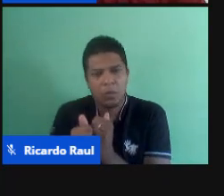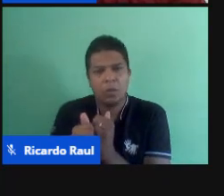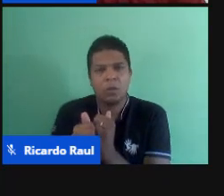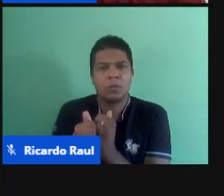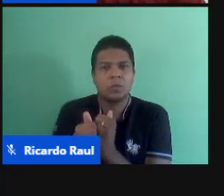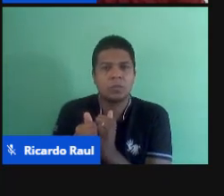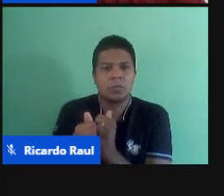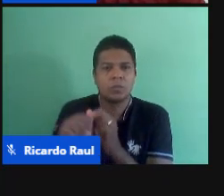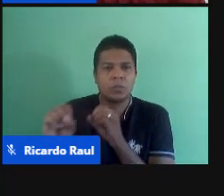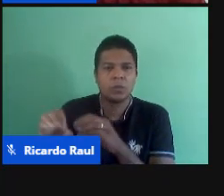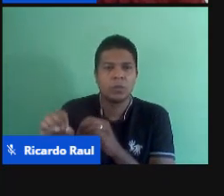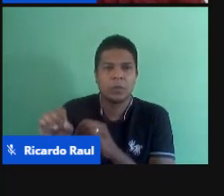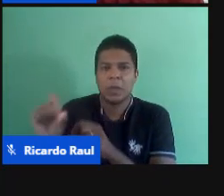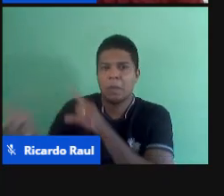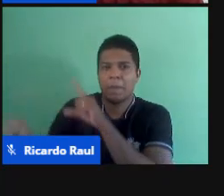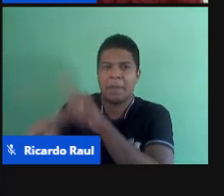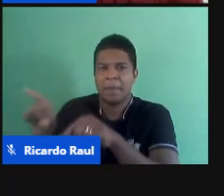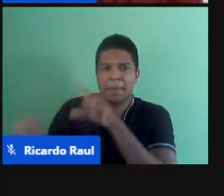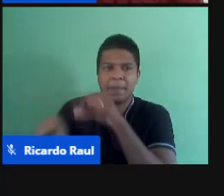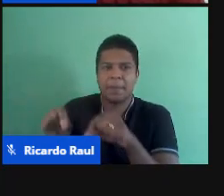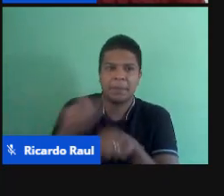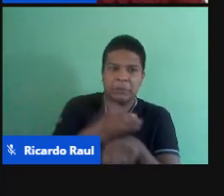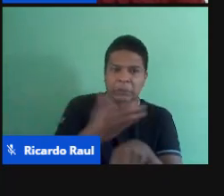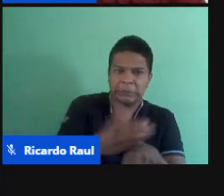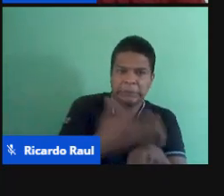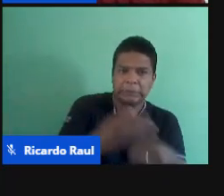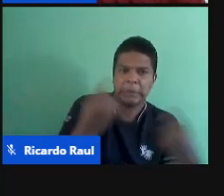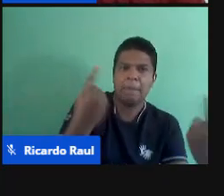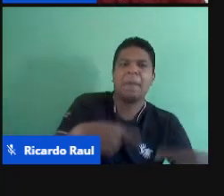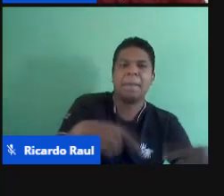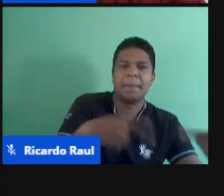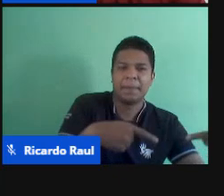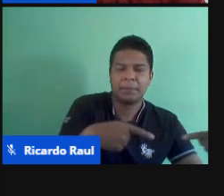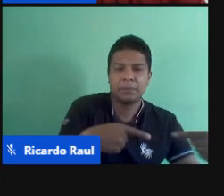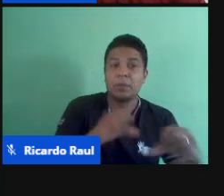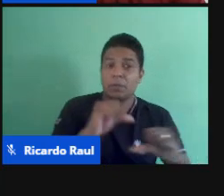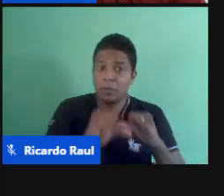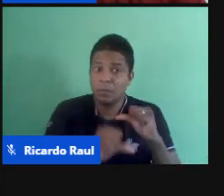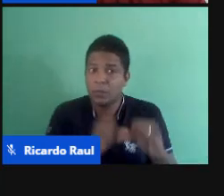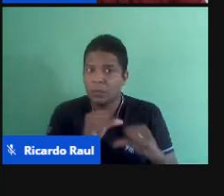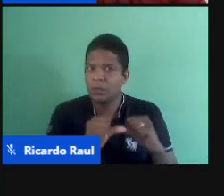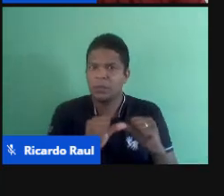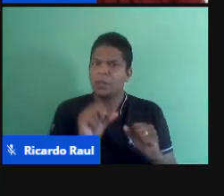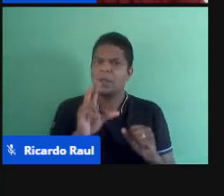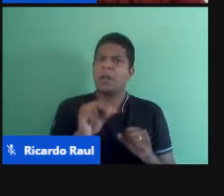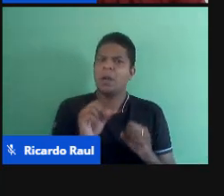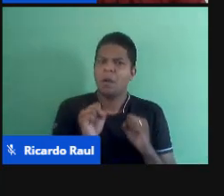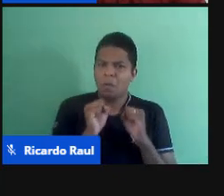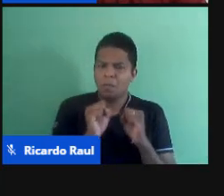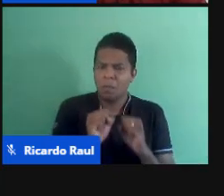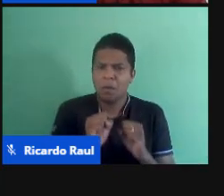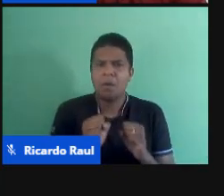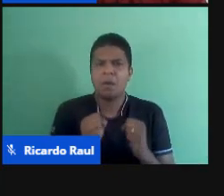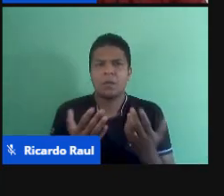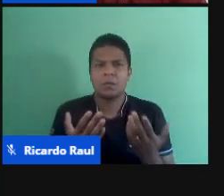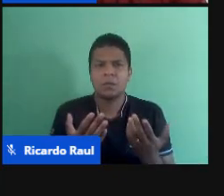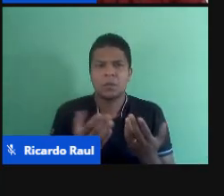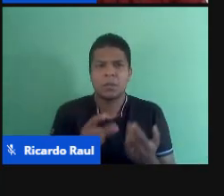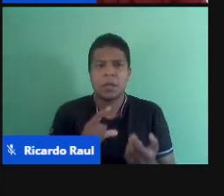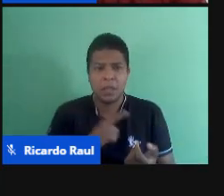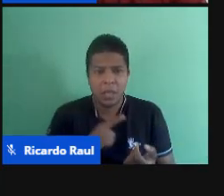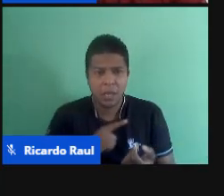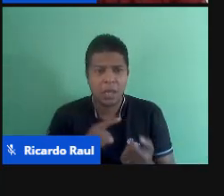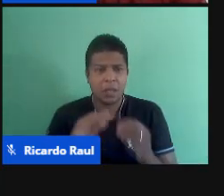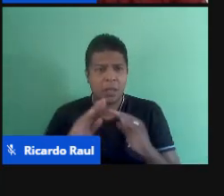tendo competição, logo em seguida houve uma mudança dizendo que não, que pode inclusive ter na escola